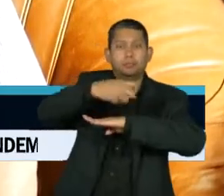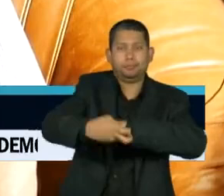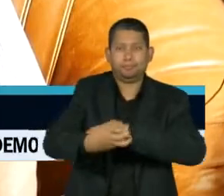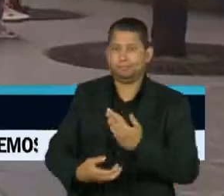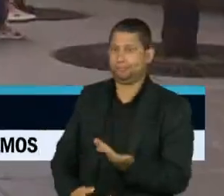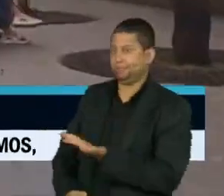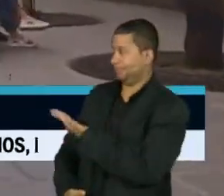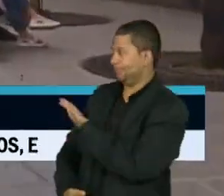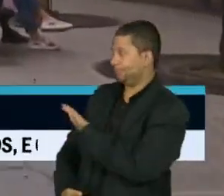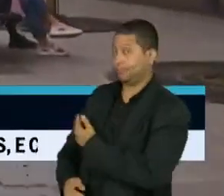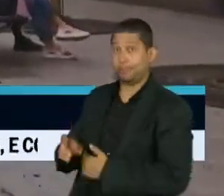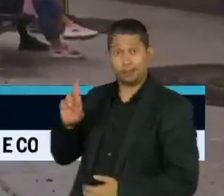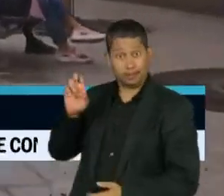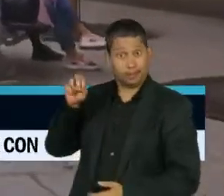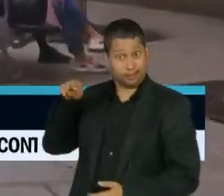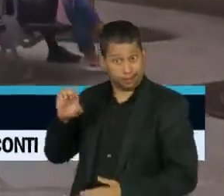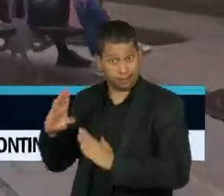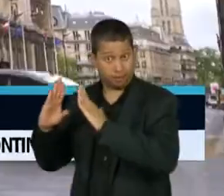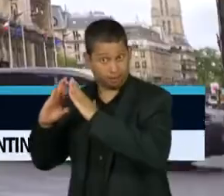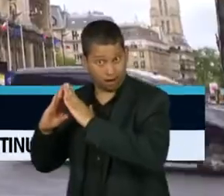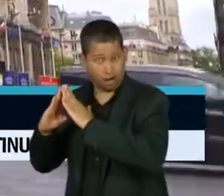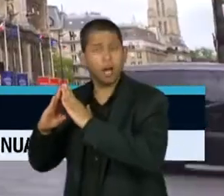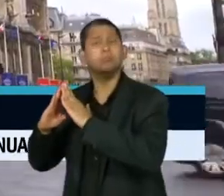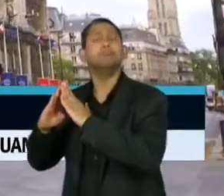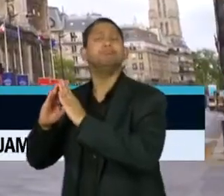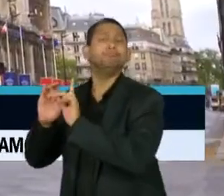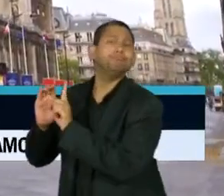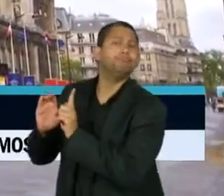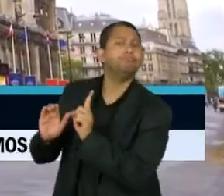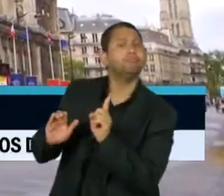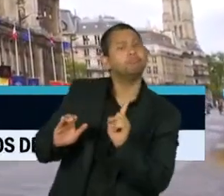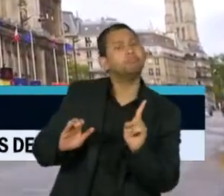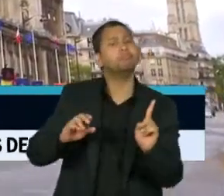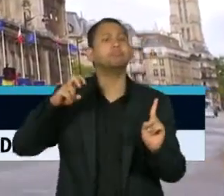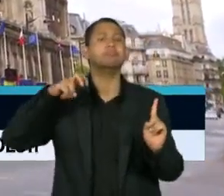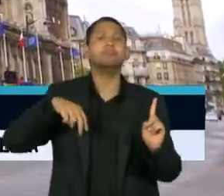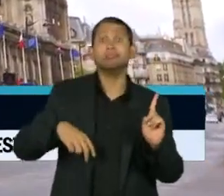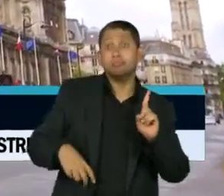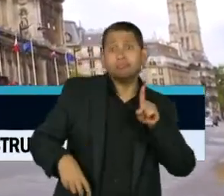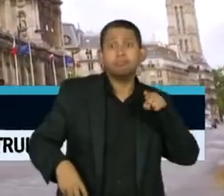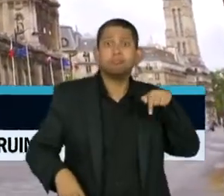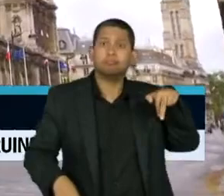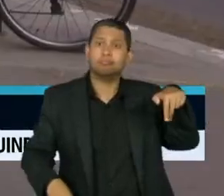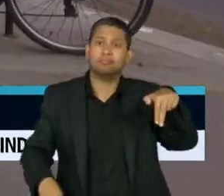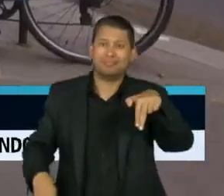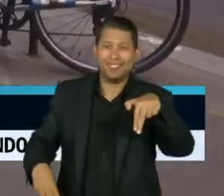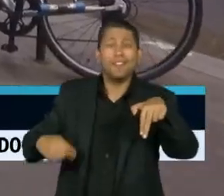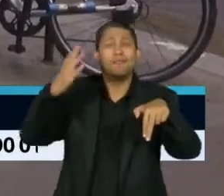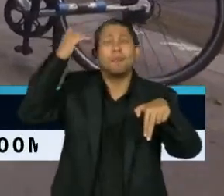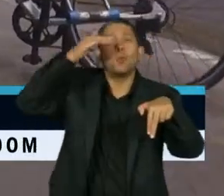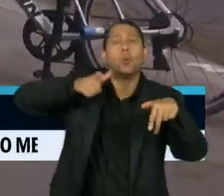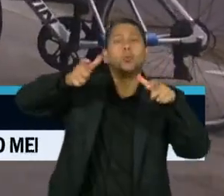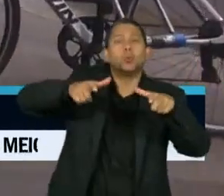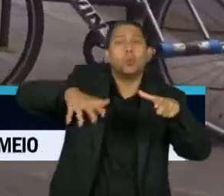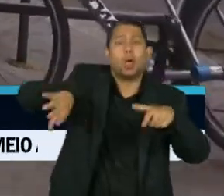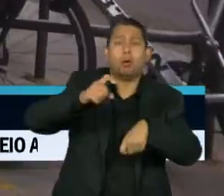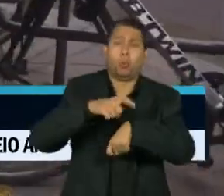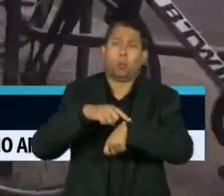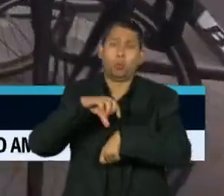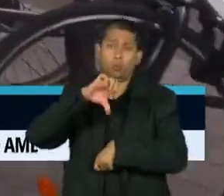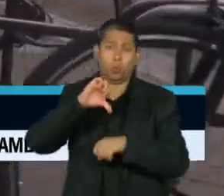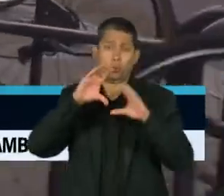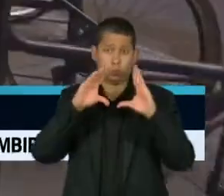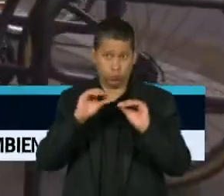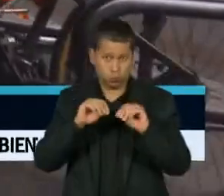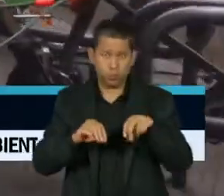Roberto havia saído para caminhar no bairro onde moravam dos mais movimentados de Paris a Praça da República eram nove da noite